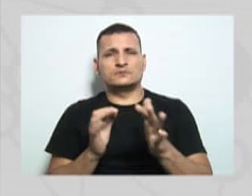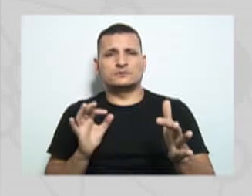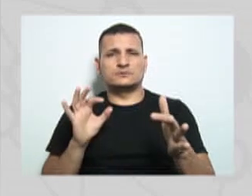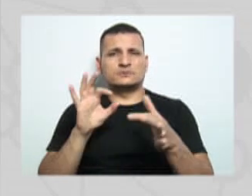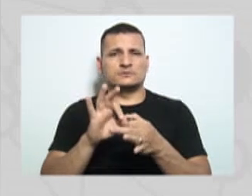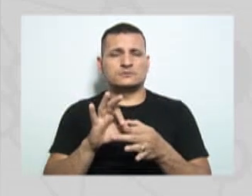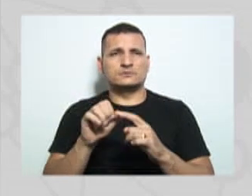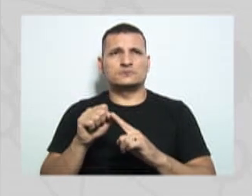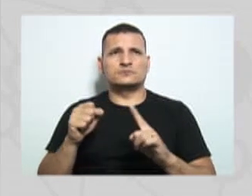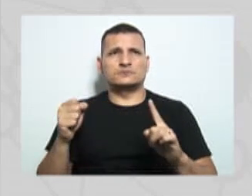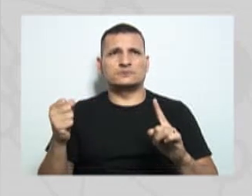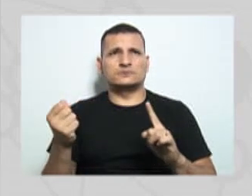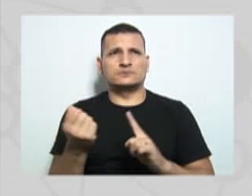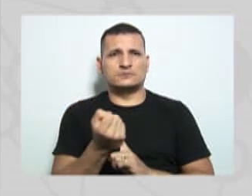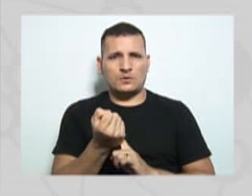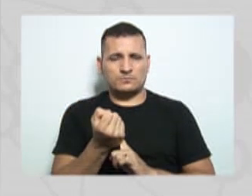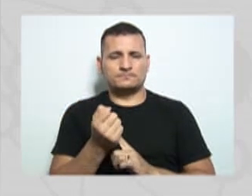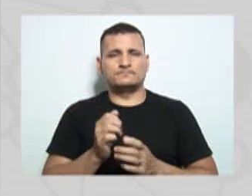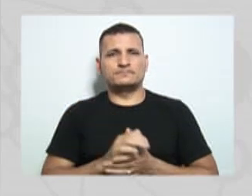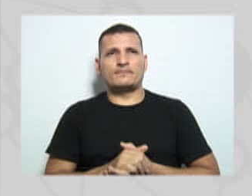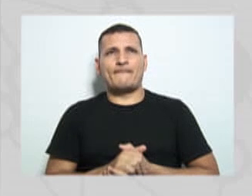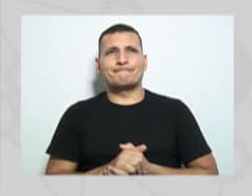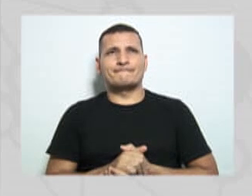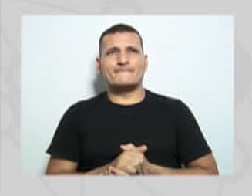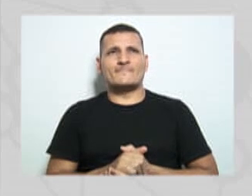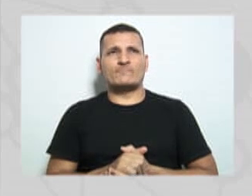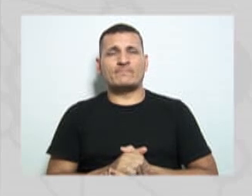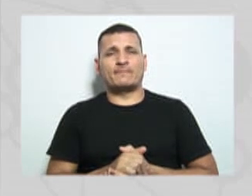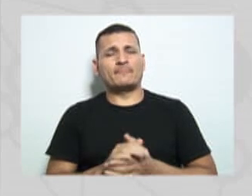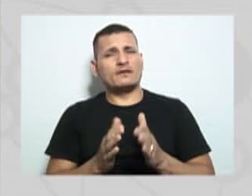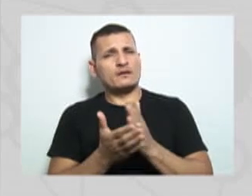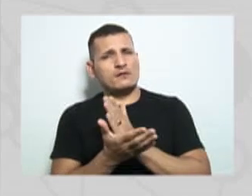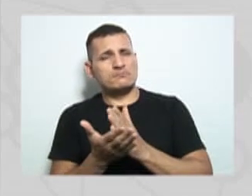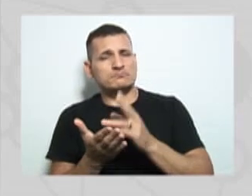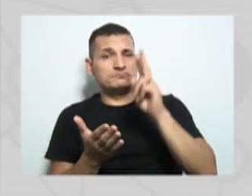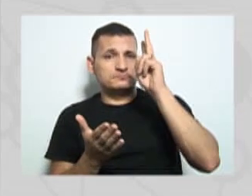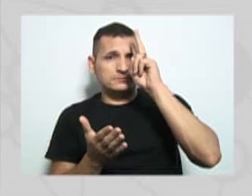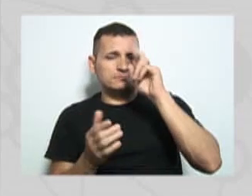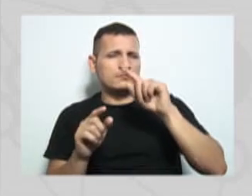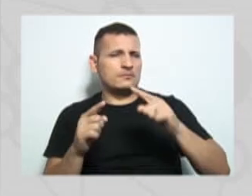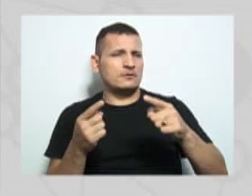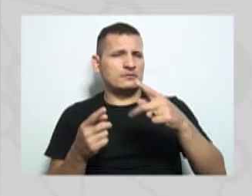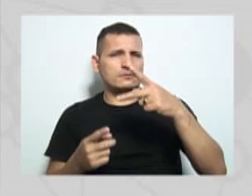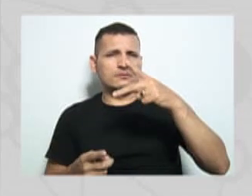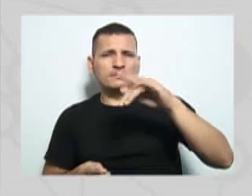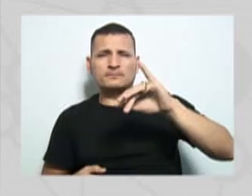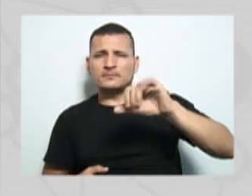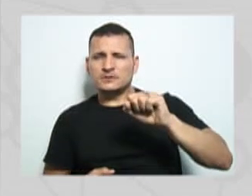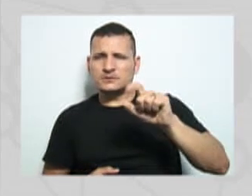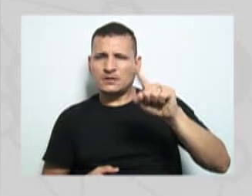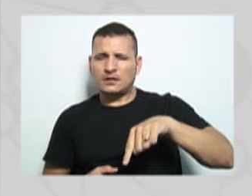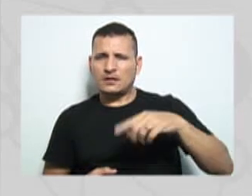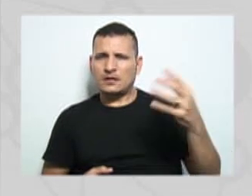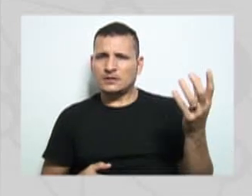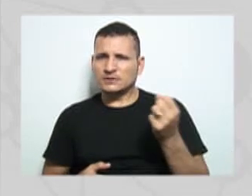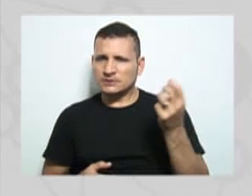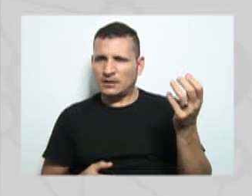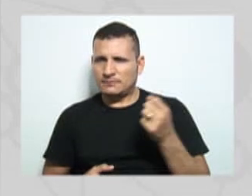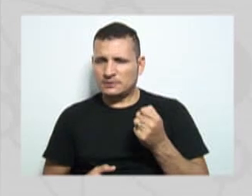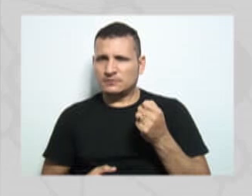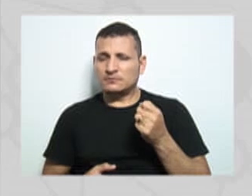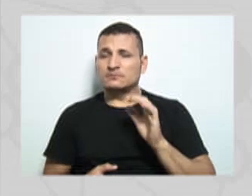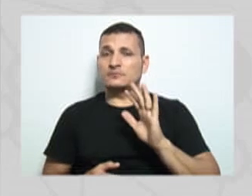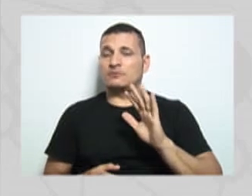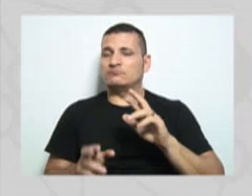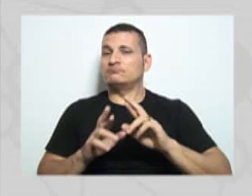Servidor Público, PIS/PASEP. Alguns podem lembrar, mas PIS deve ser aquilo que você recebe, que eu vejo muita gente. Não, existe